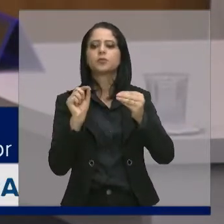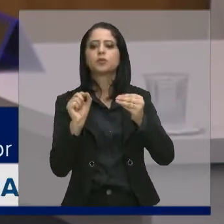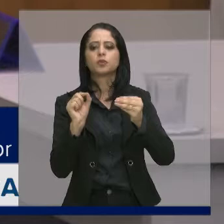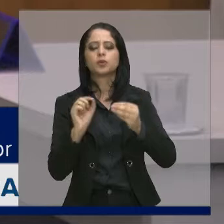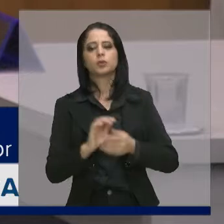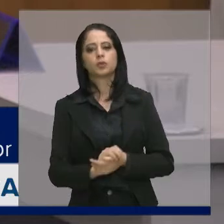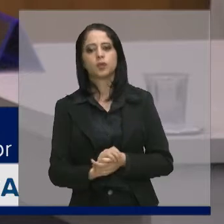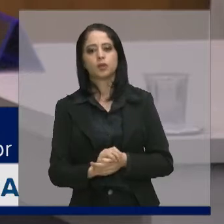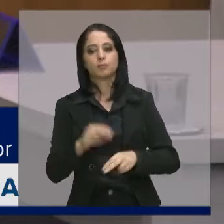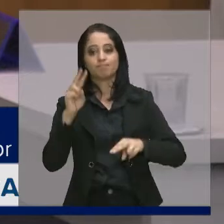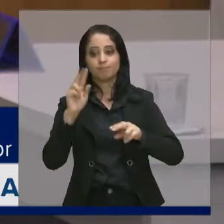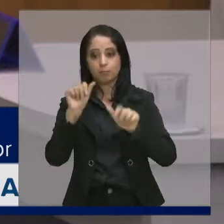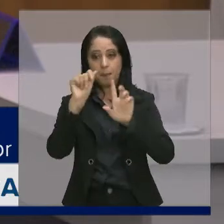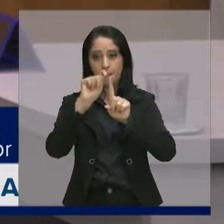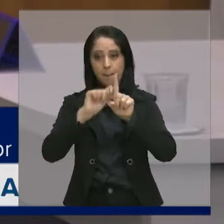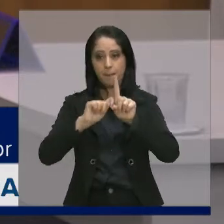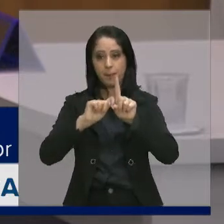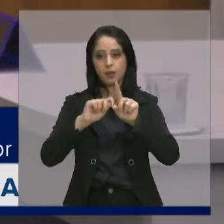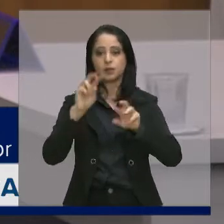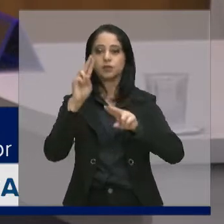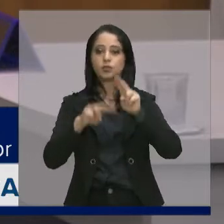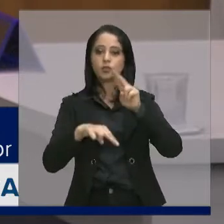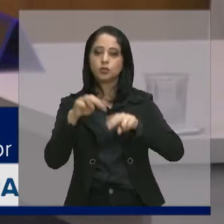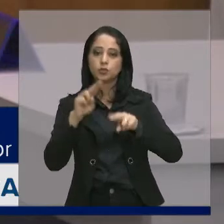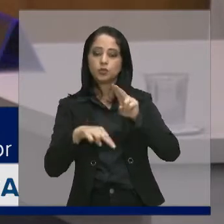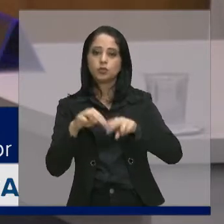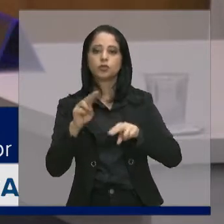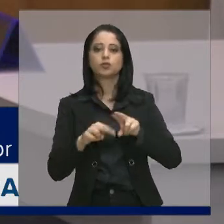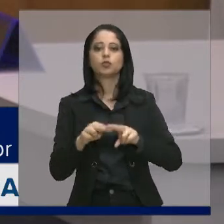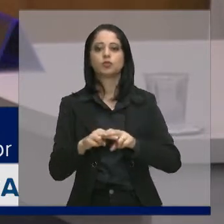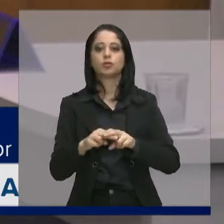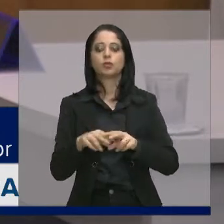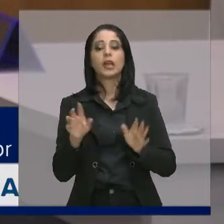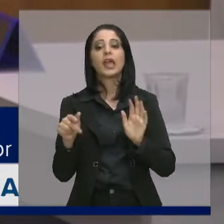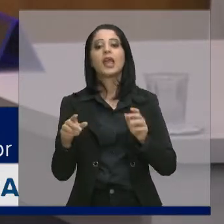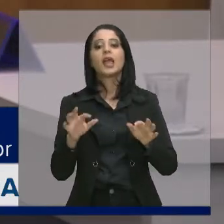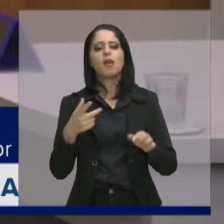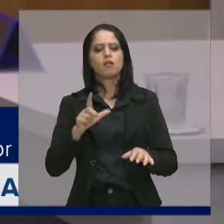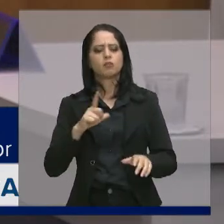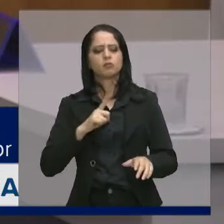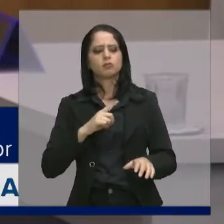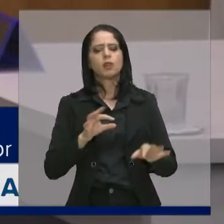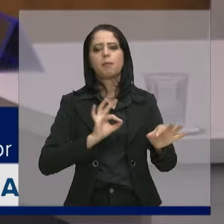no mês de junho e nós temos um projeto nessa casa